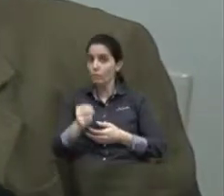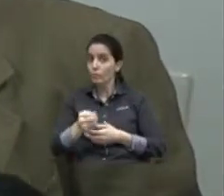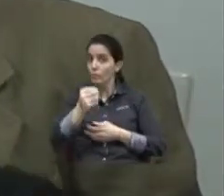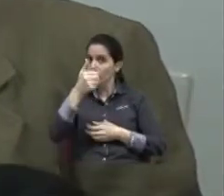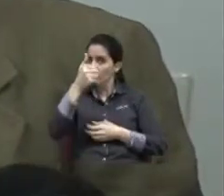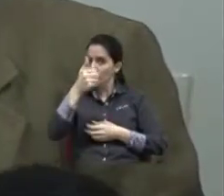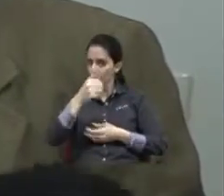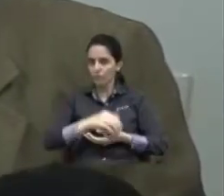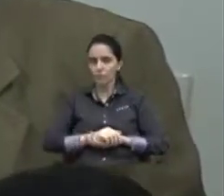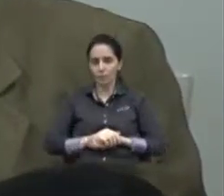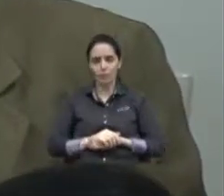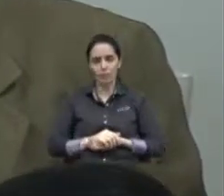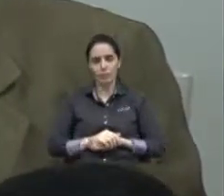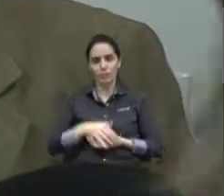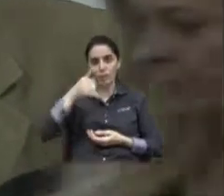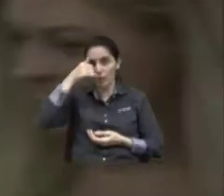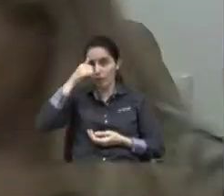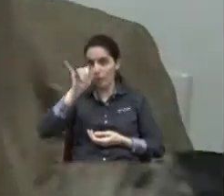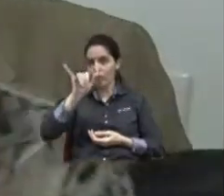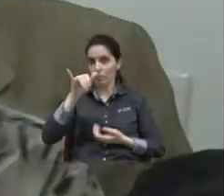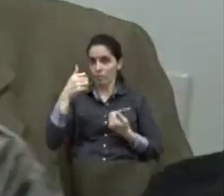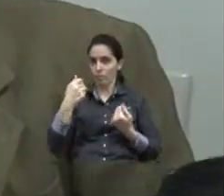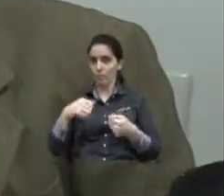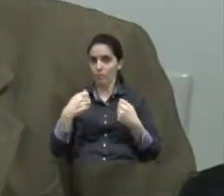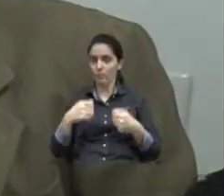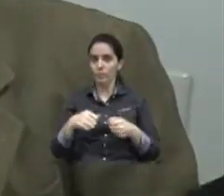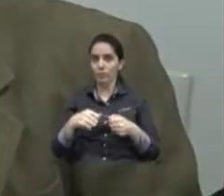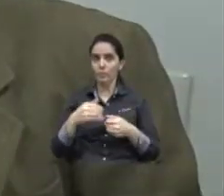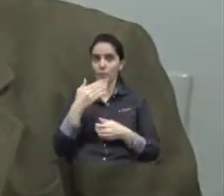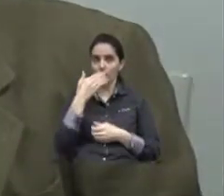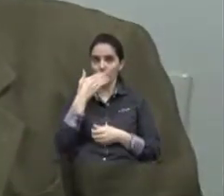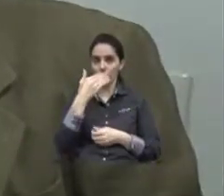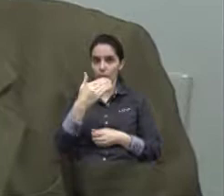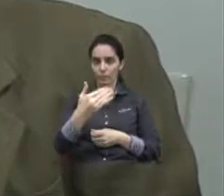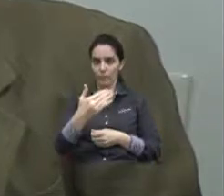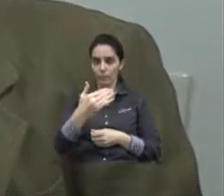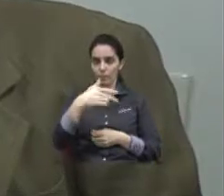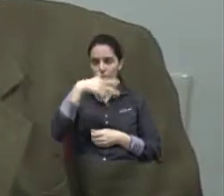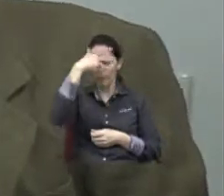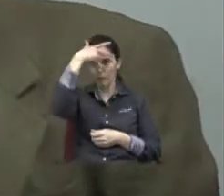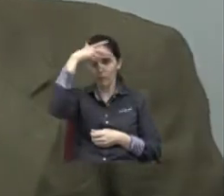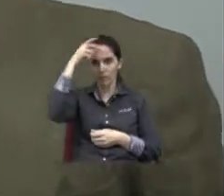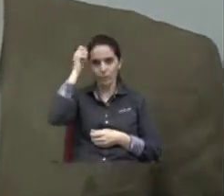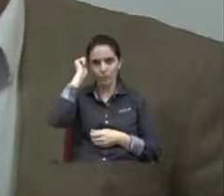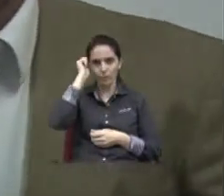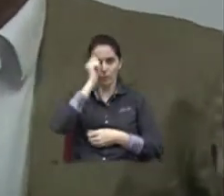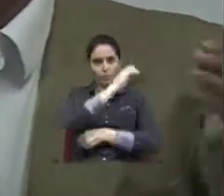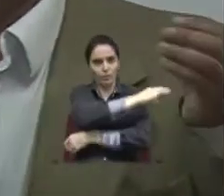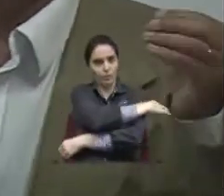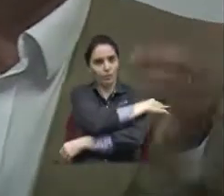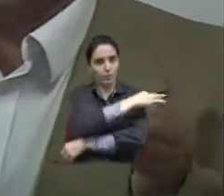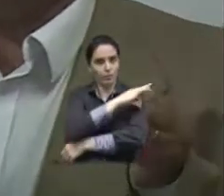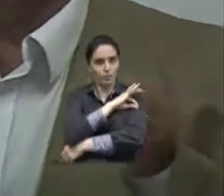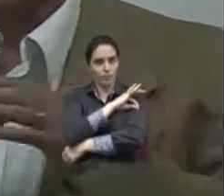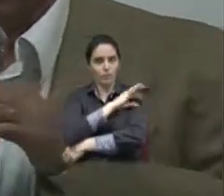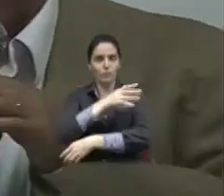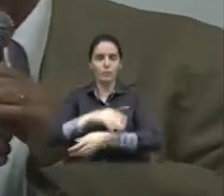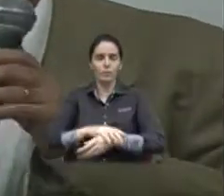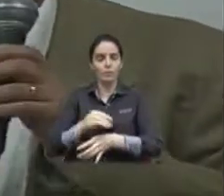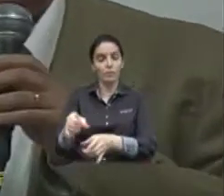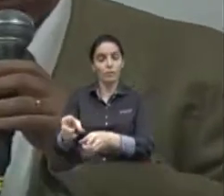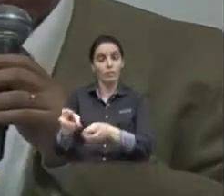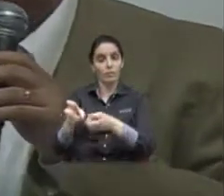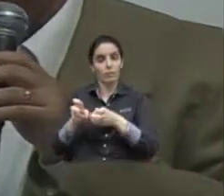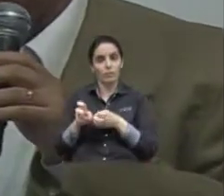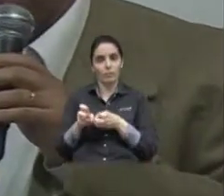acidente. Então, para evitar isso, nós estamos pedindo ao executivo, ao prefeito, para que possa ver a possibilidade